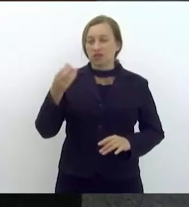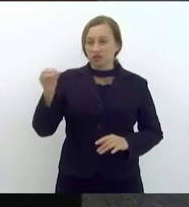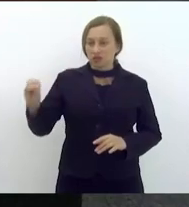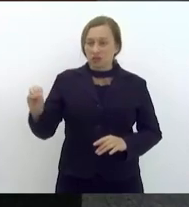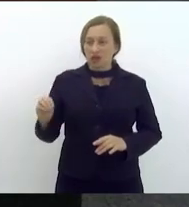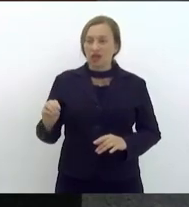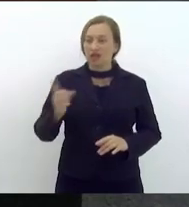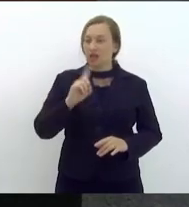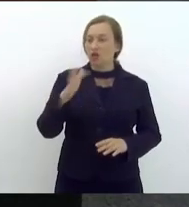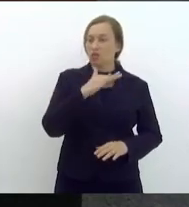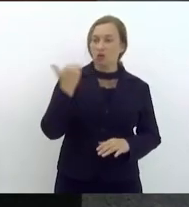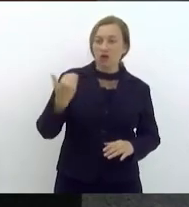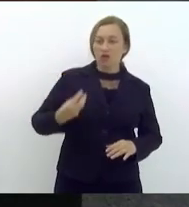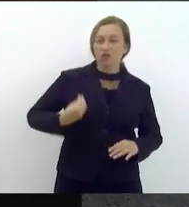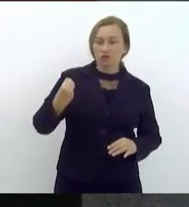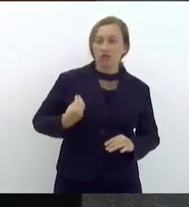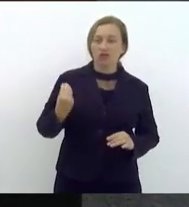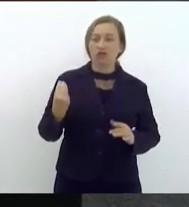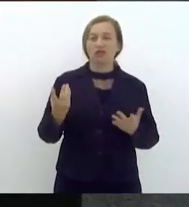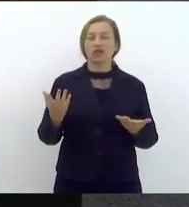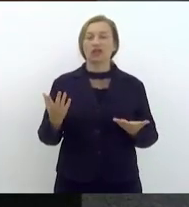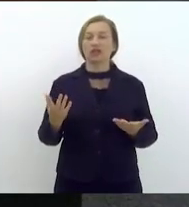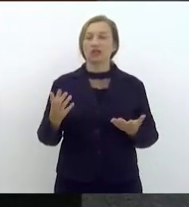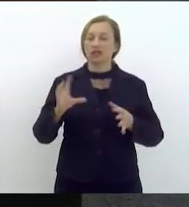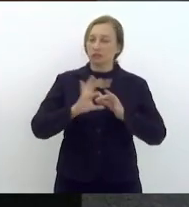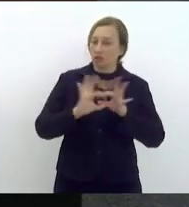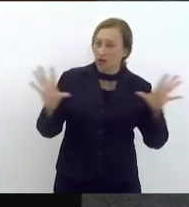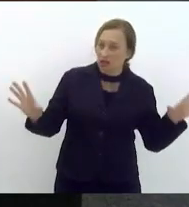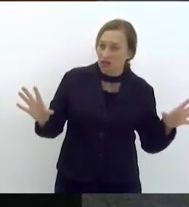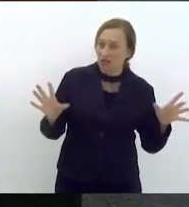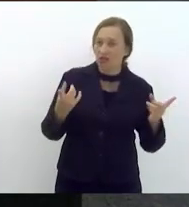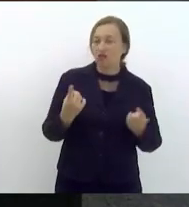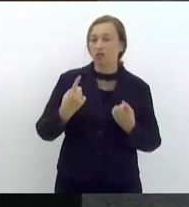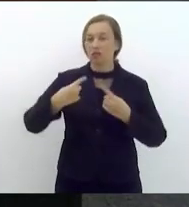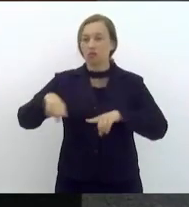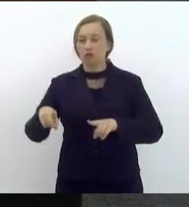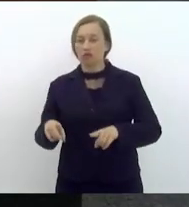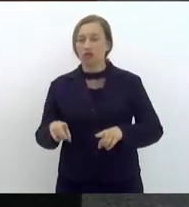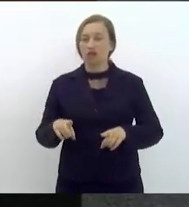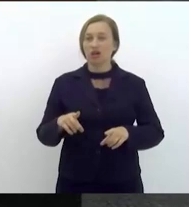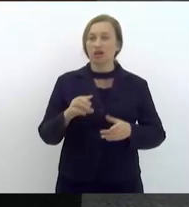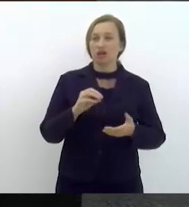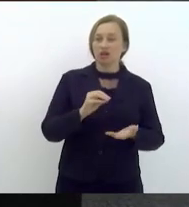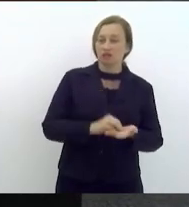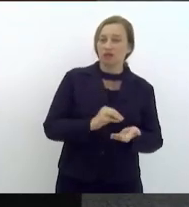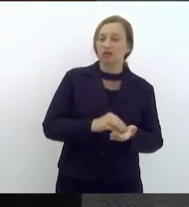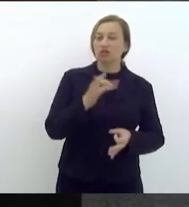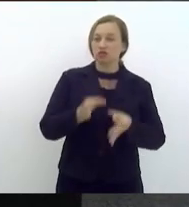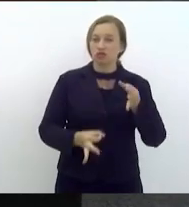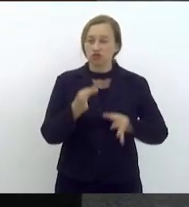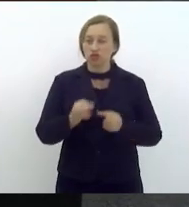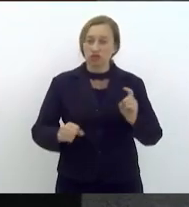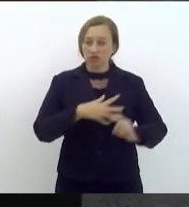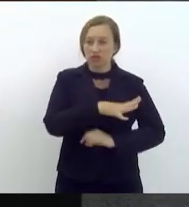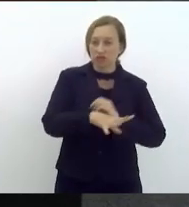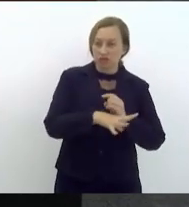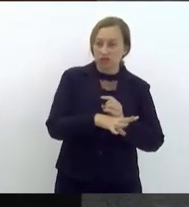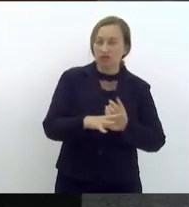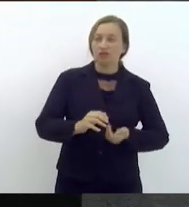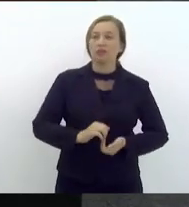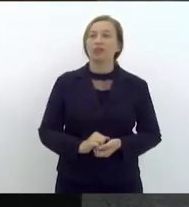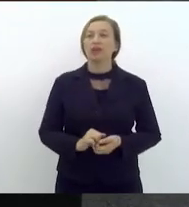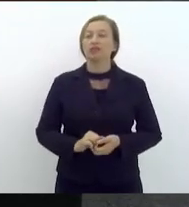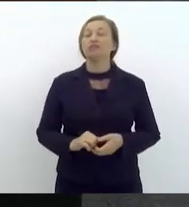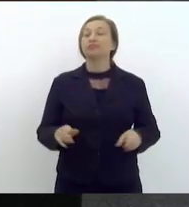do enfrentamento é igual da desigualdade no enfrentamento em justiça social por isso Brizola tá Encantado em nossos corações